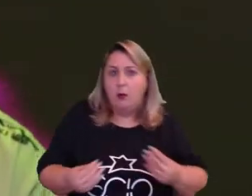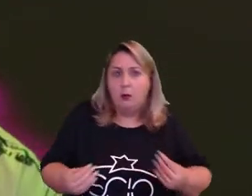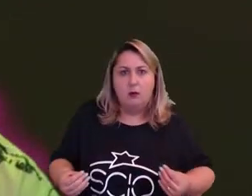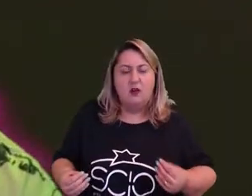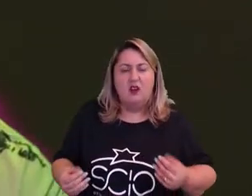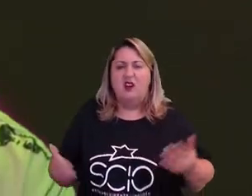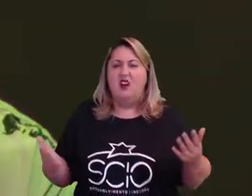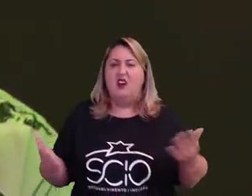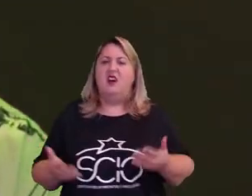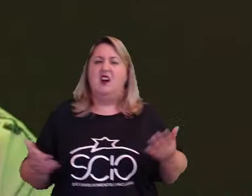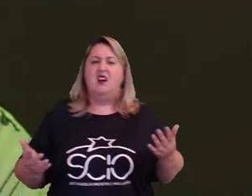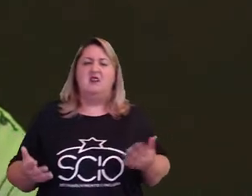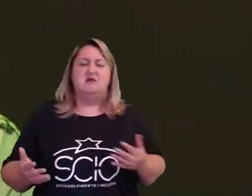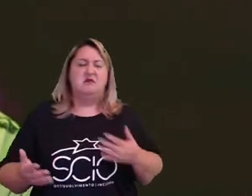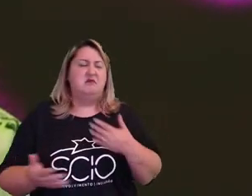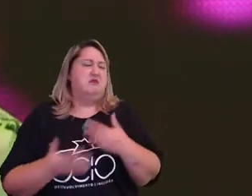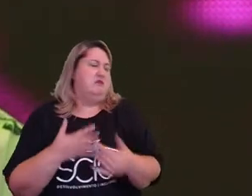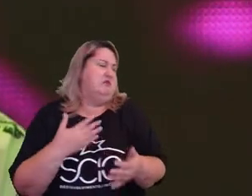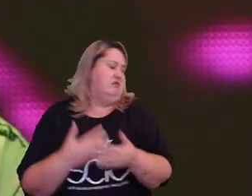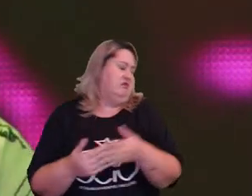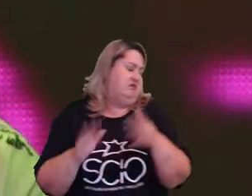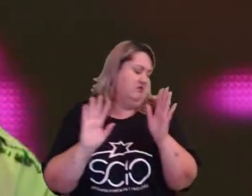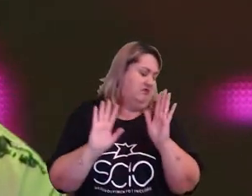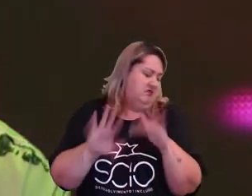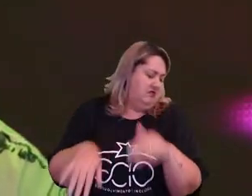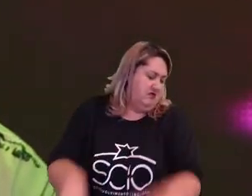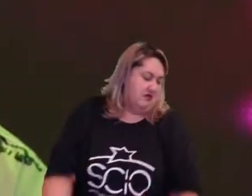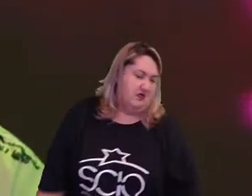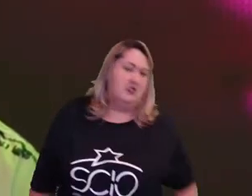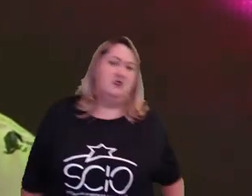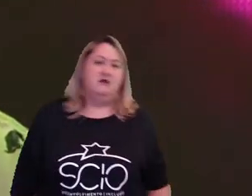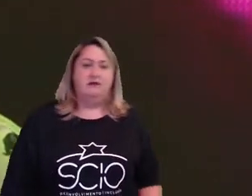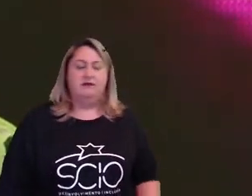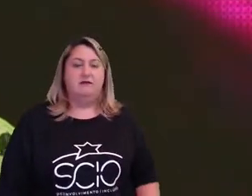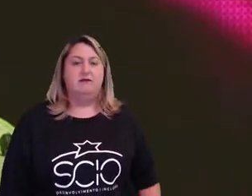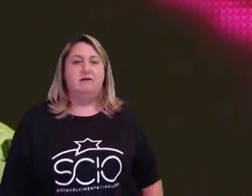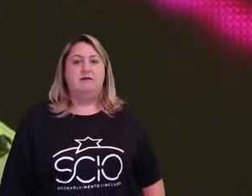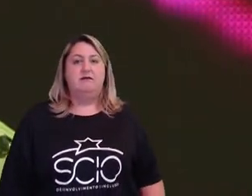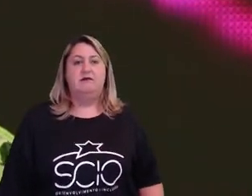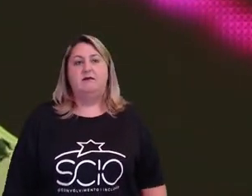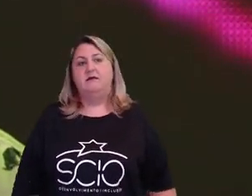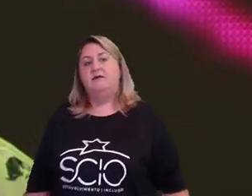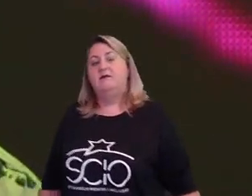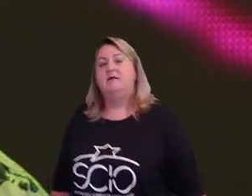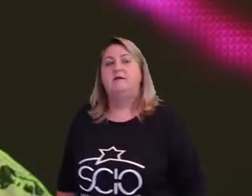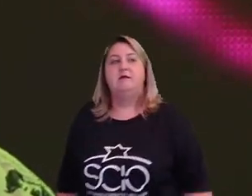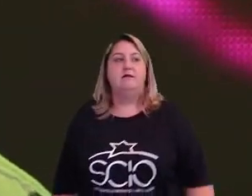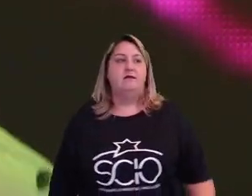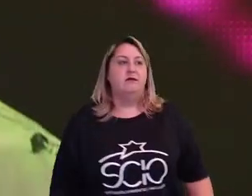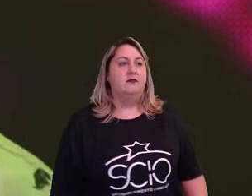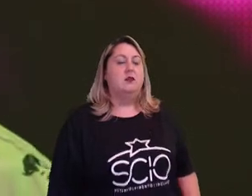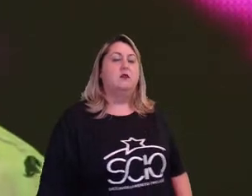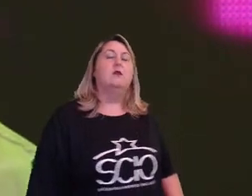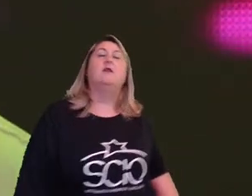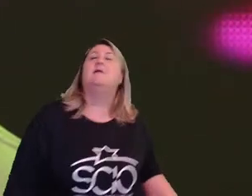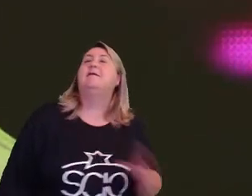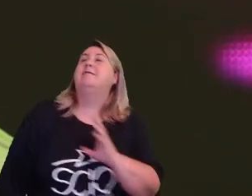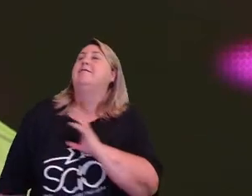fiz que agora tanto faz. E aí?